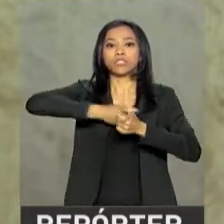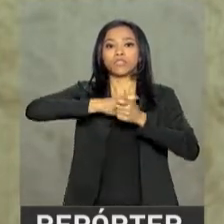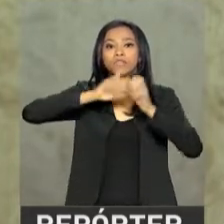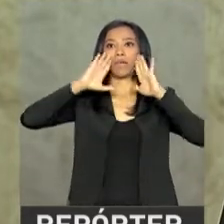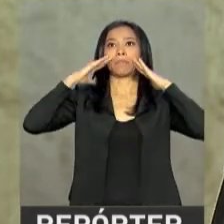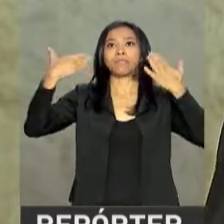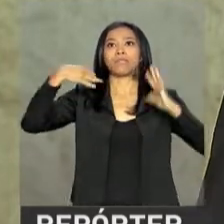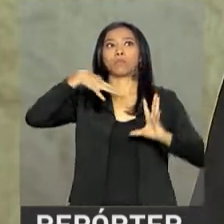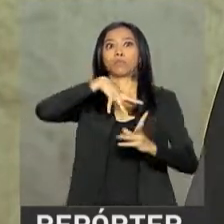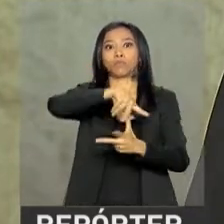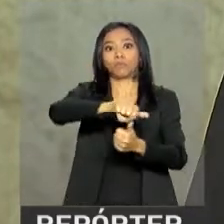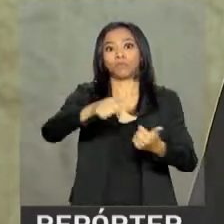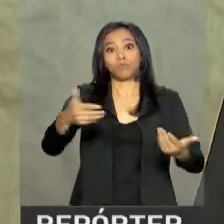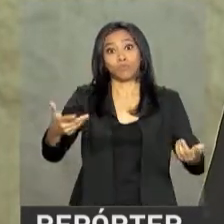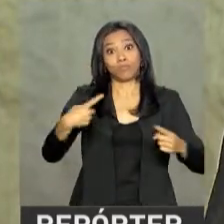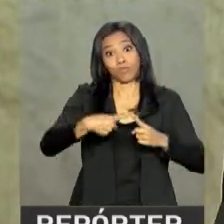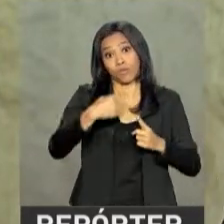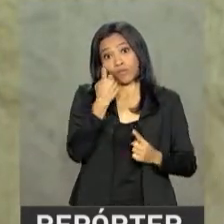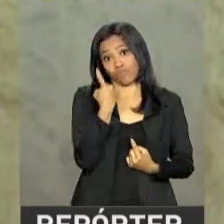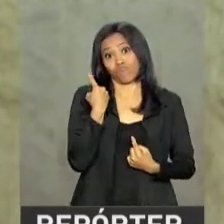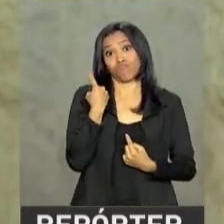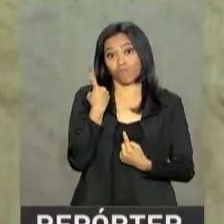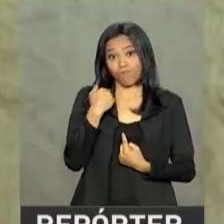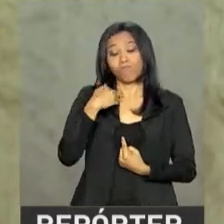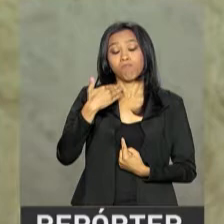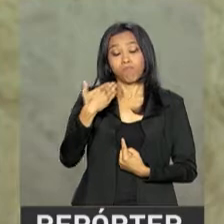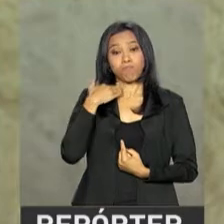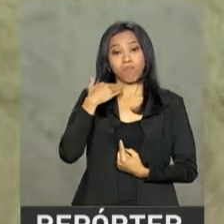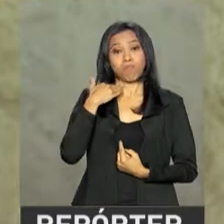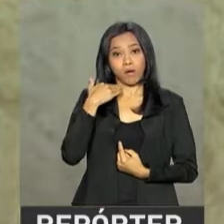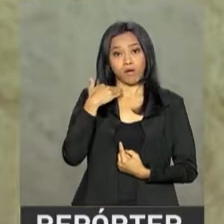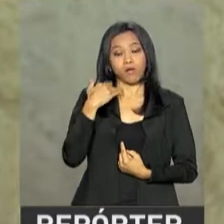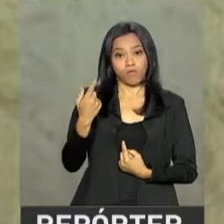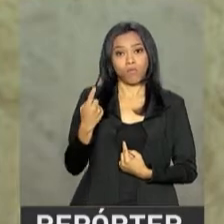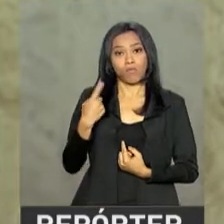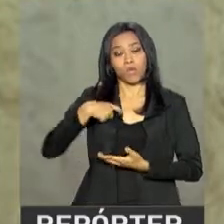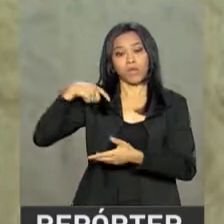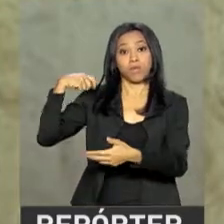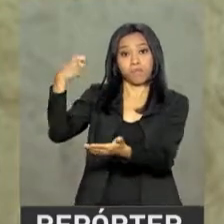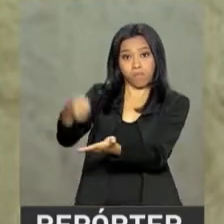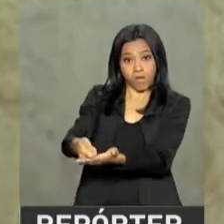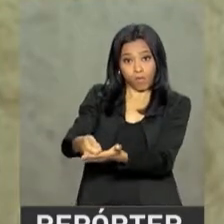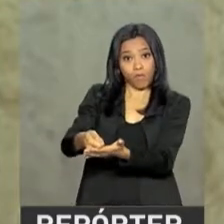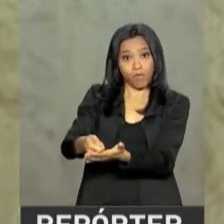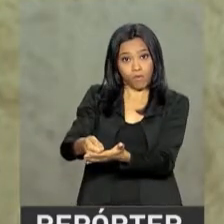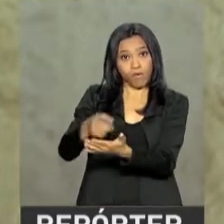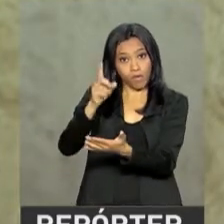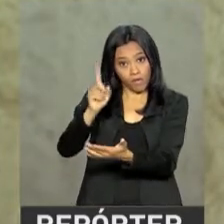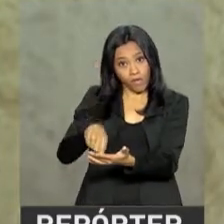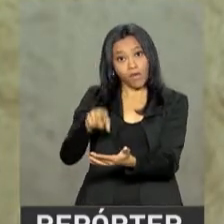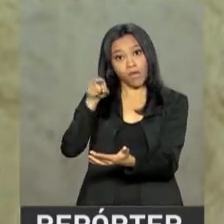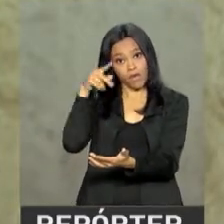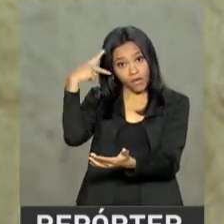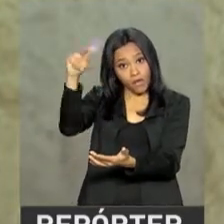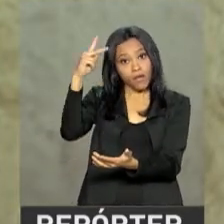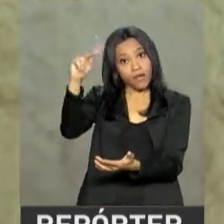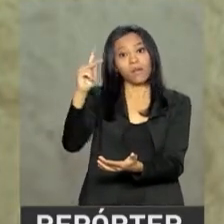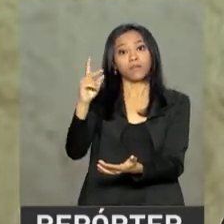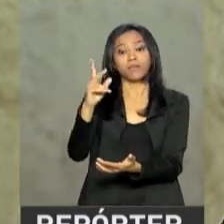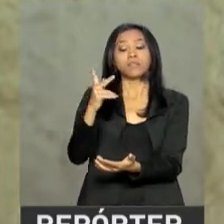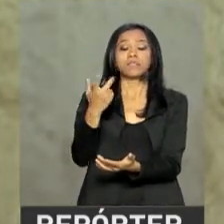já que um dos bancos que financiou a exportação de serviços é o credit suisse e